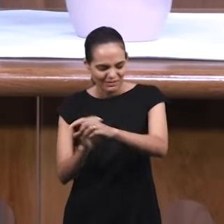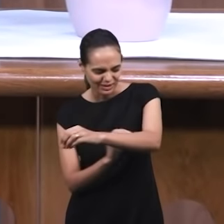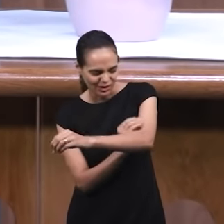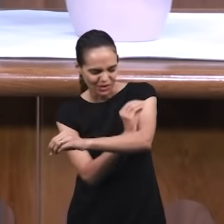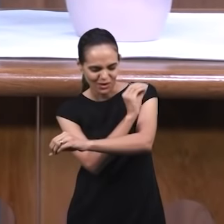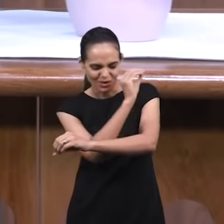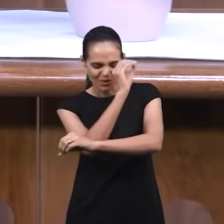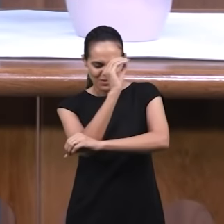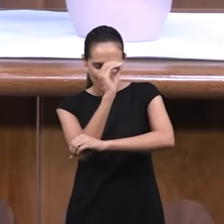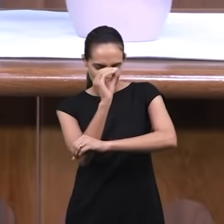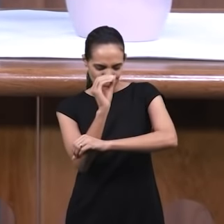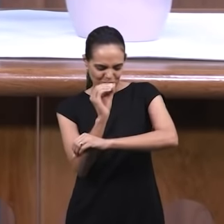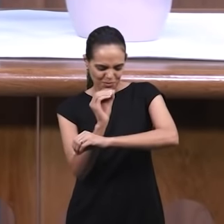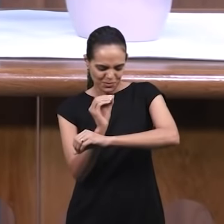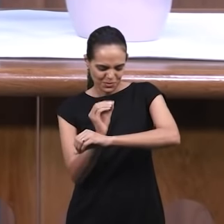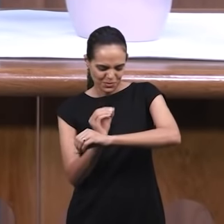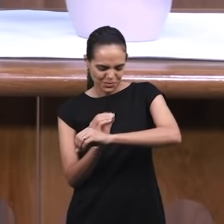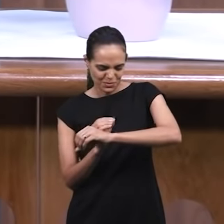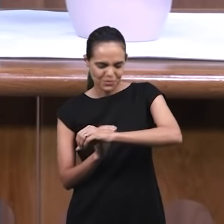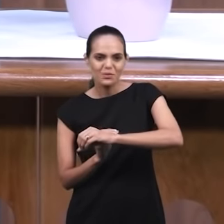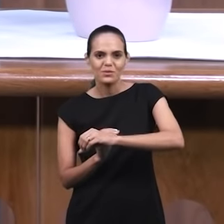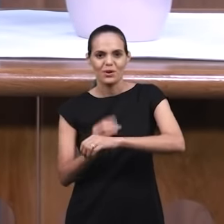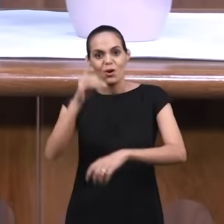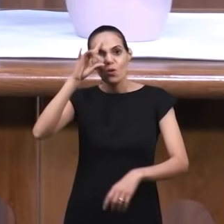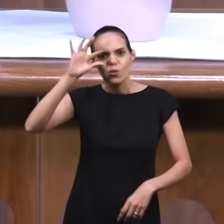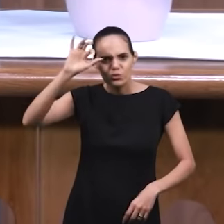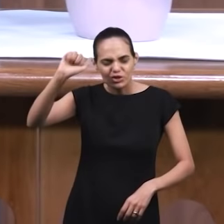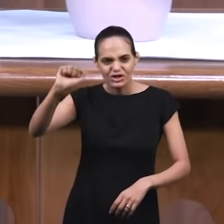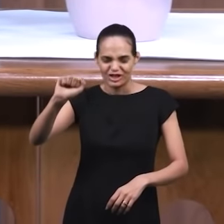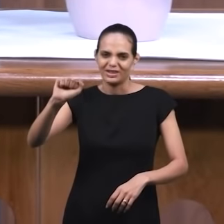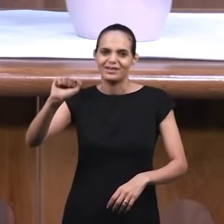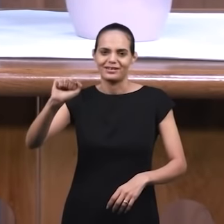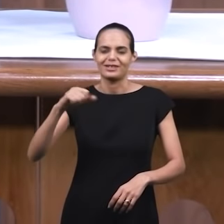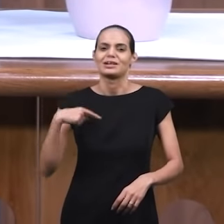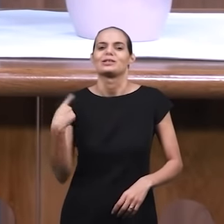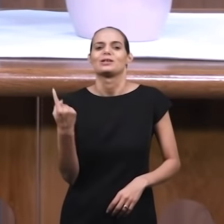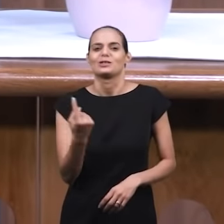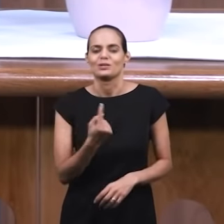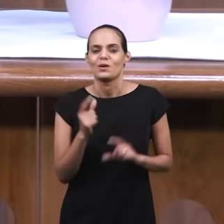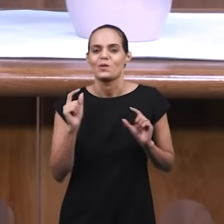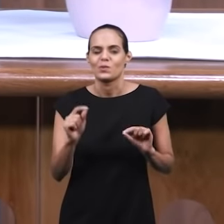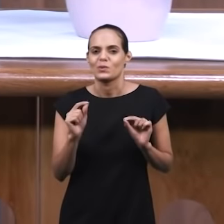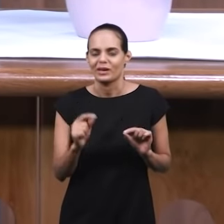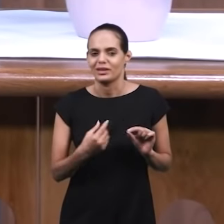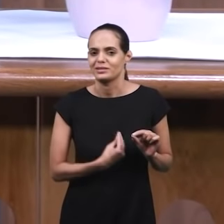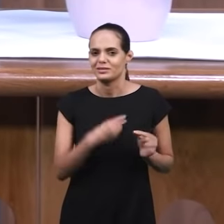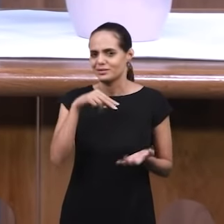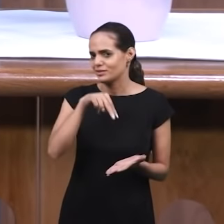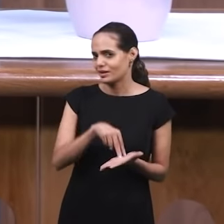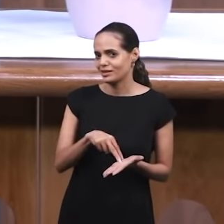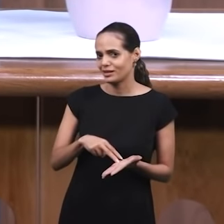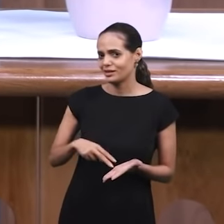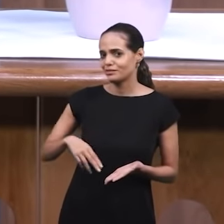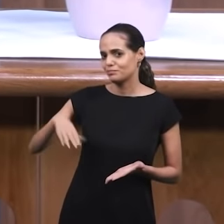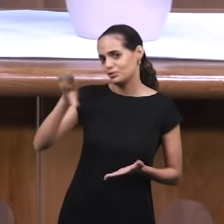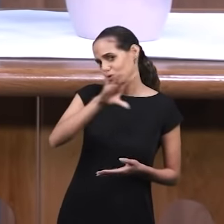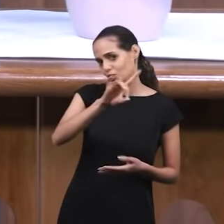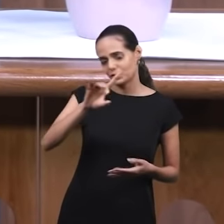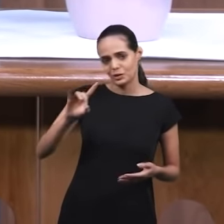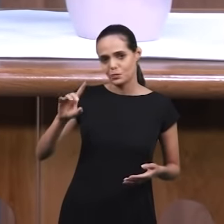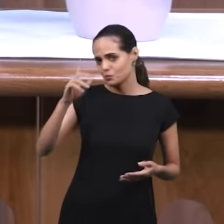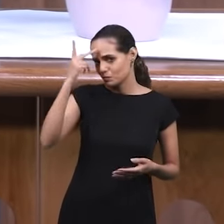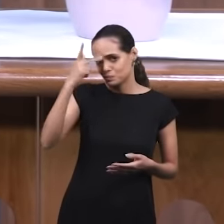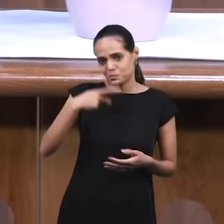ocaso. Certamente um dia chegará o momento em que a nossa existência ou a existência de cada um de